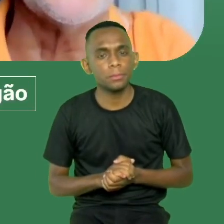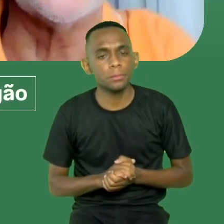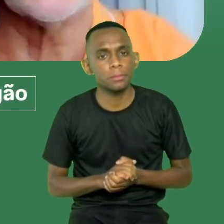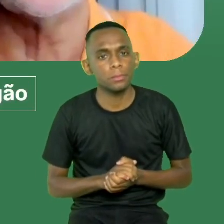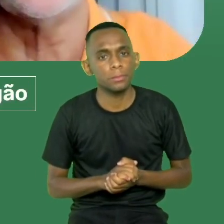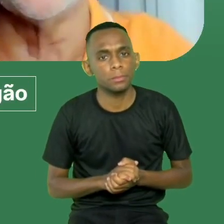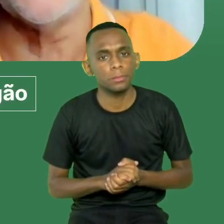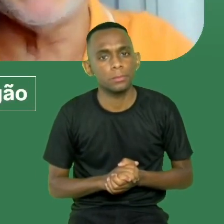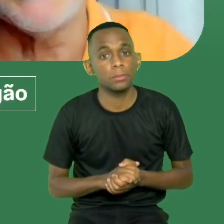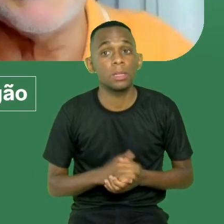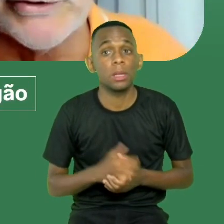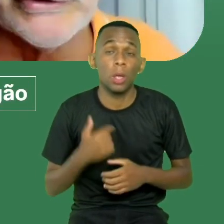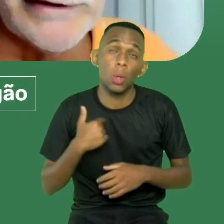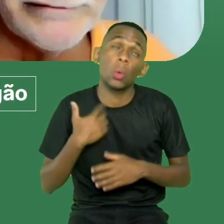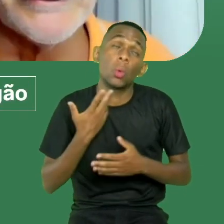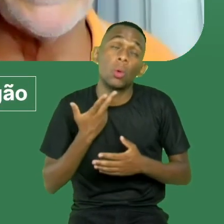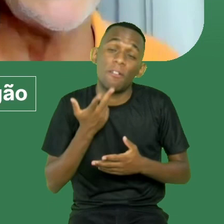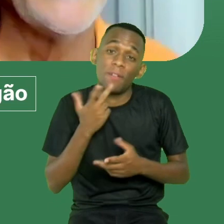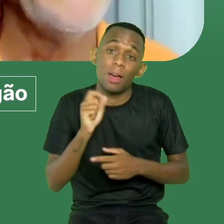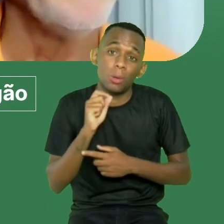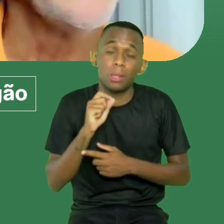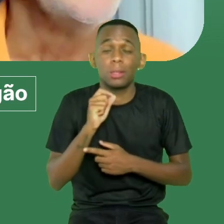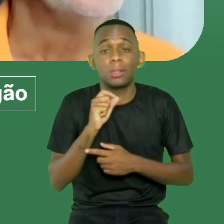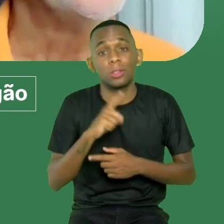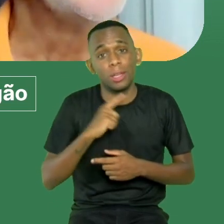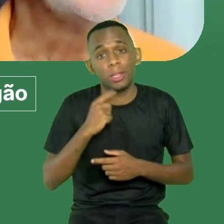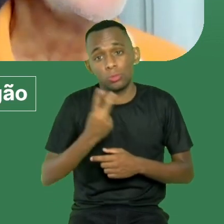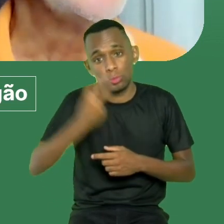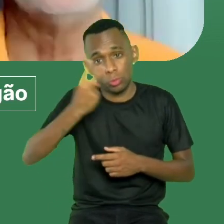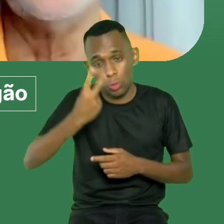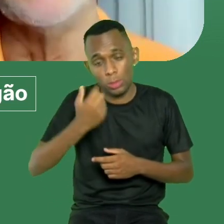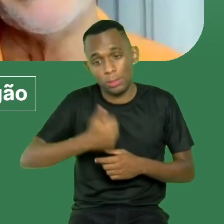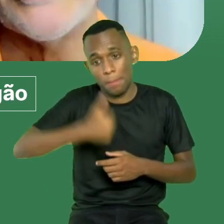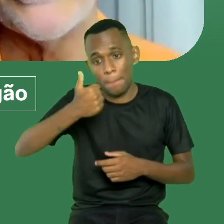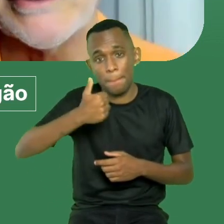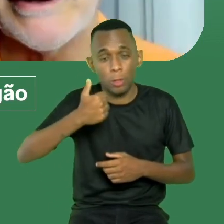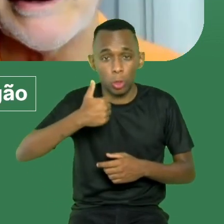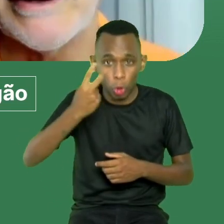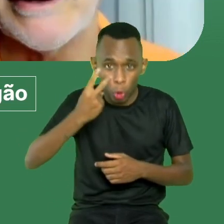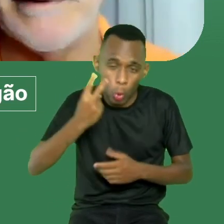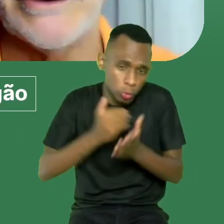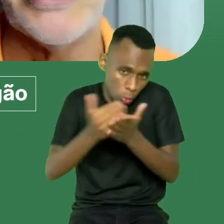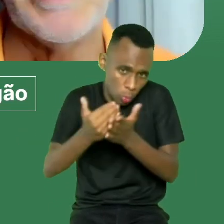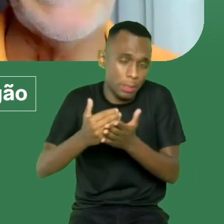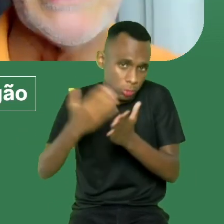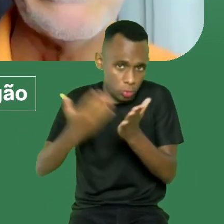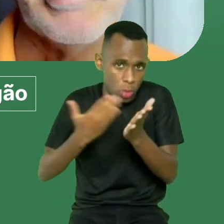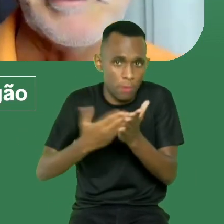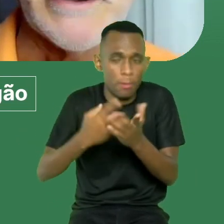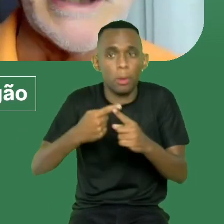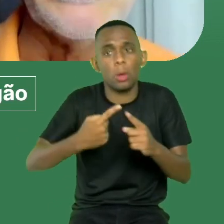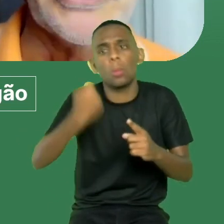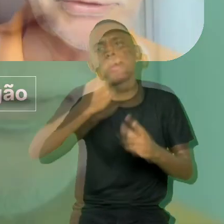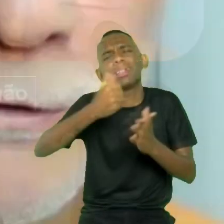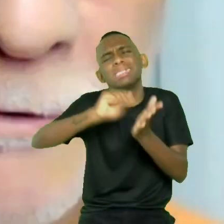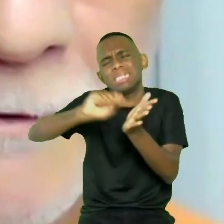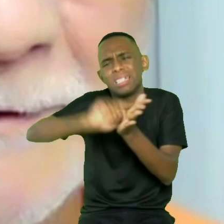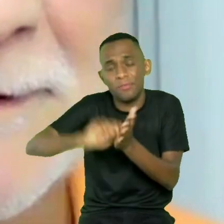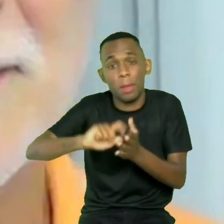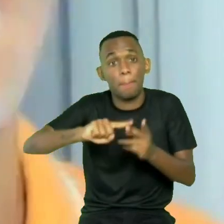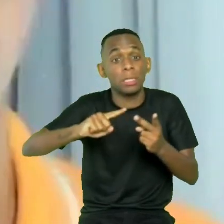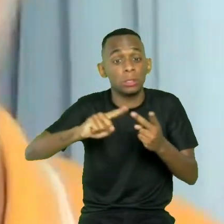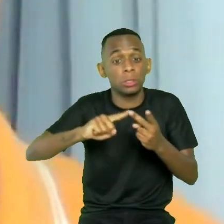eu costumo dizer que eu tenho dois primeiros livros, porque um foi o primeiro que eu escrevi, mas o primeiro que foi publicado foi